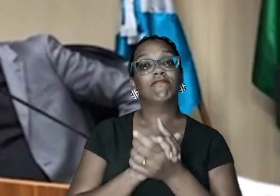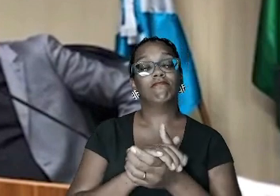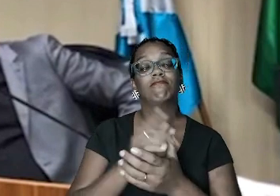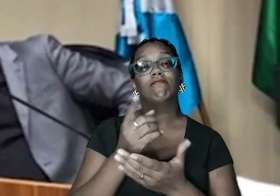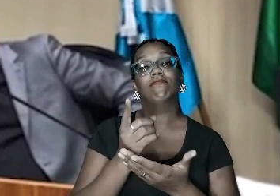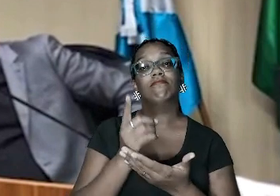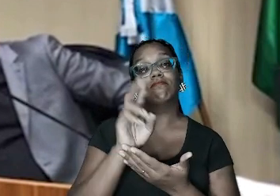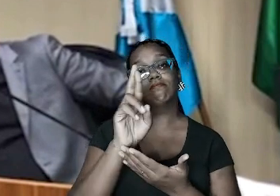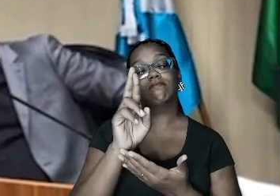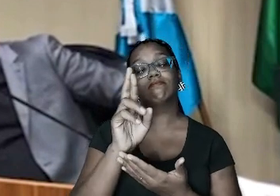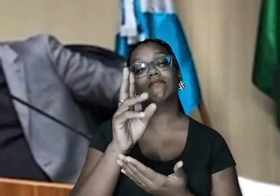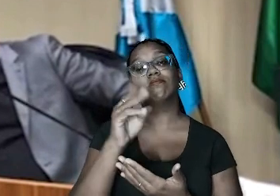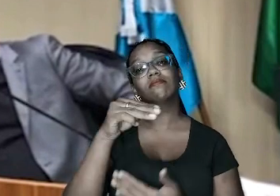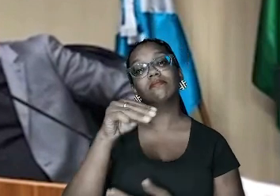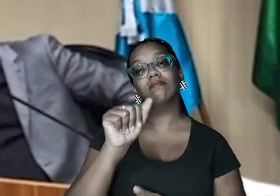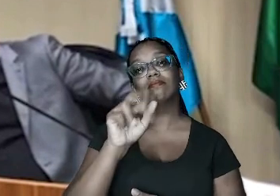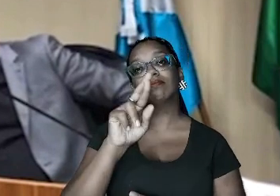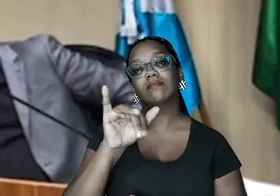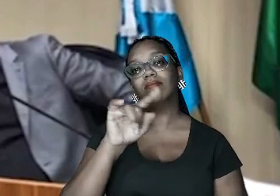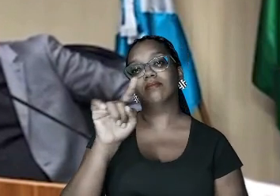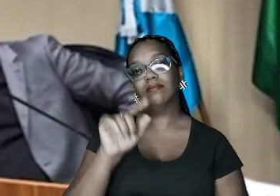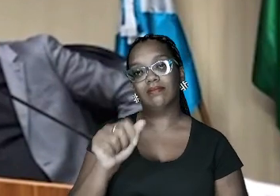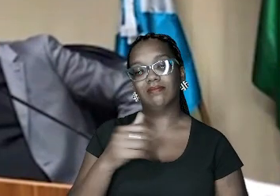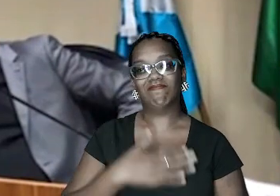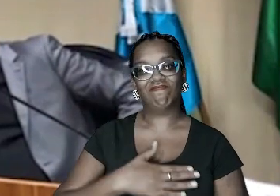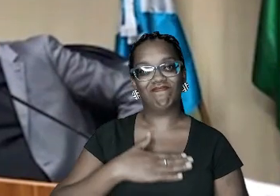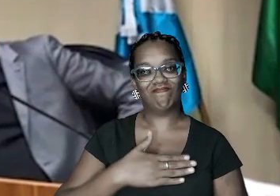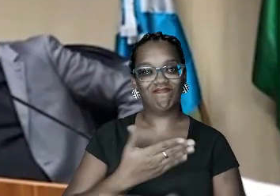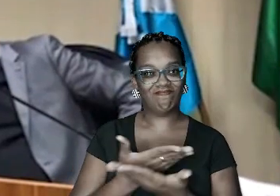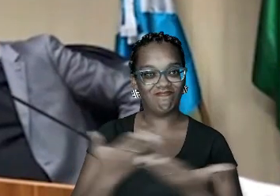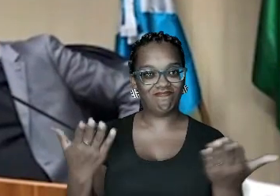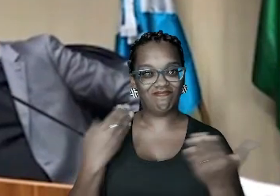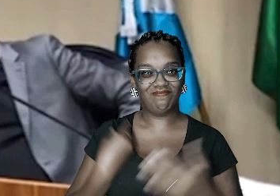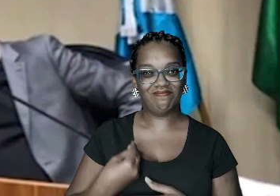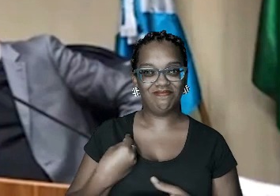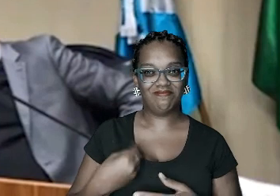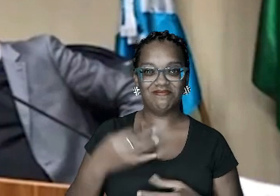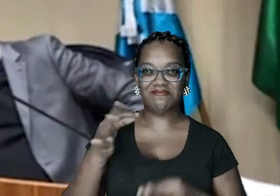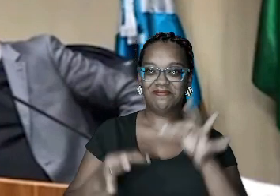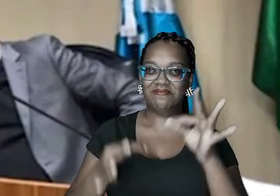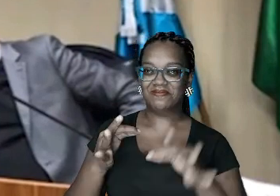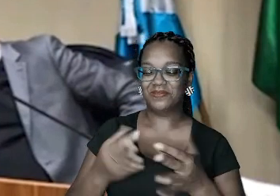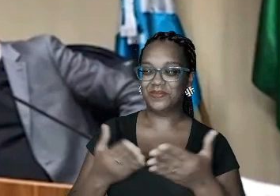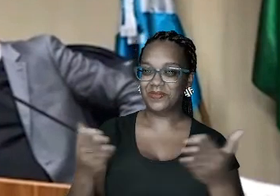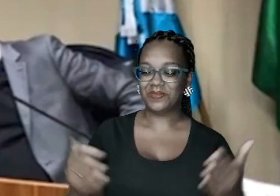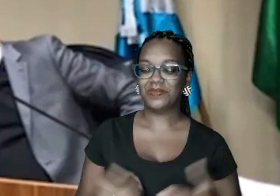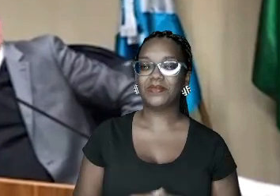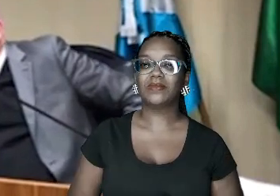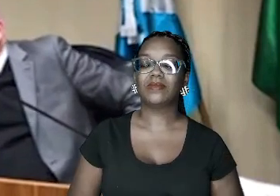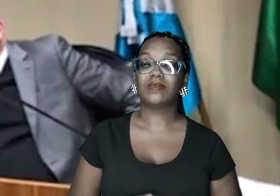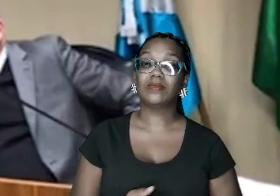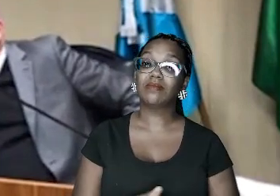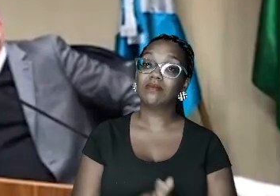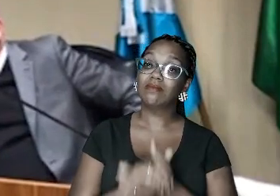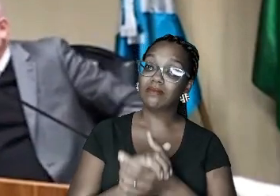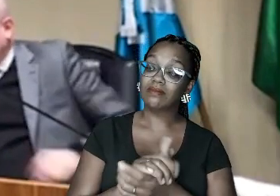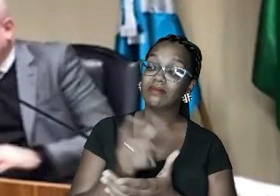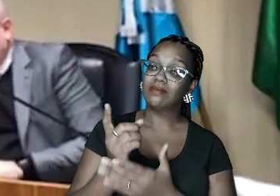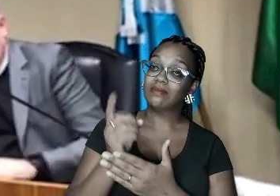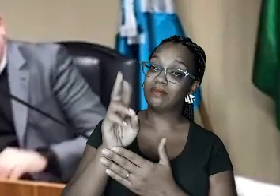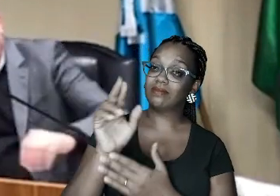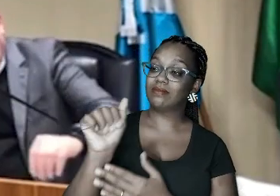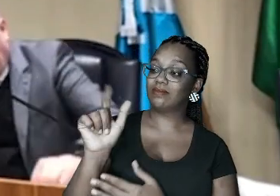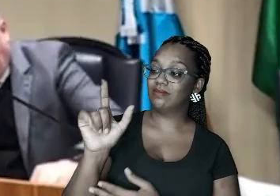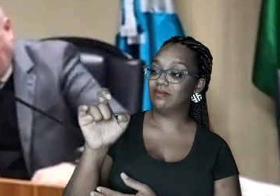em nome de quem nosso cumprimento de todos os presentes do Judiciário cumprimento aqui doutor Alexandre Dr Rodrigo